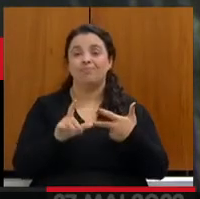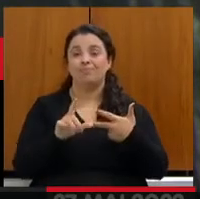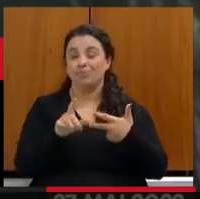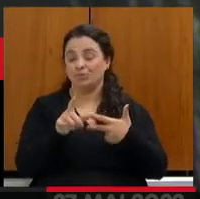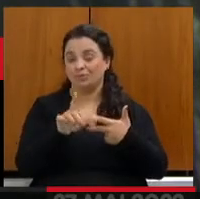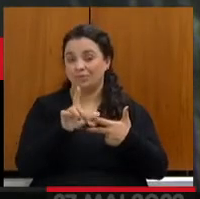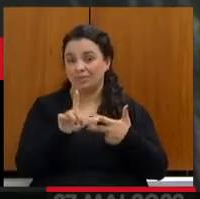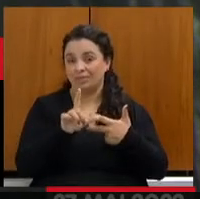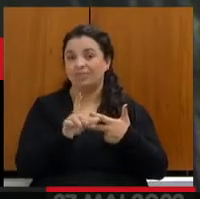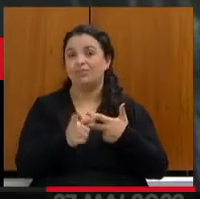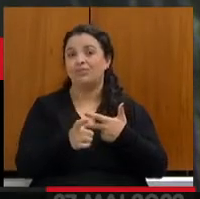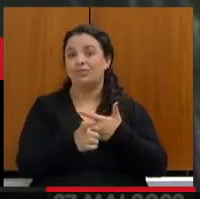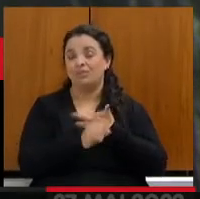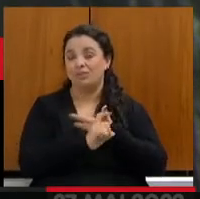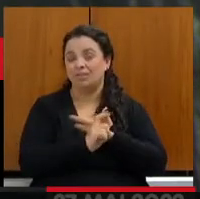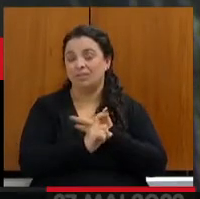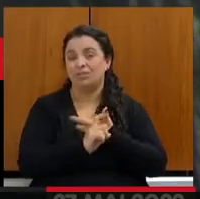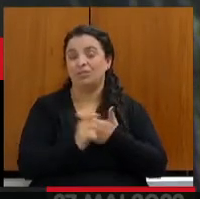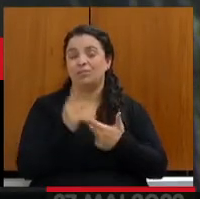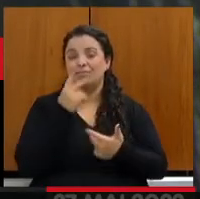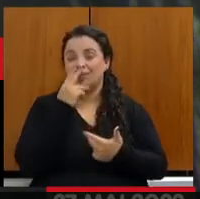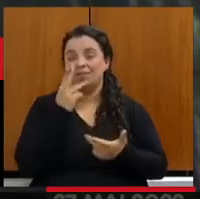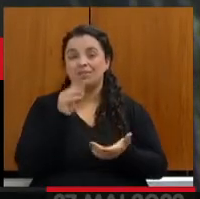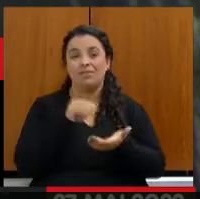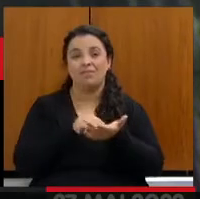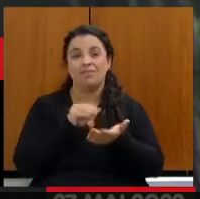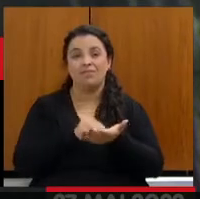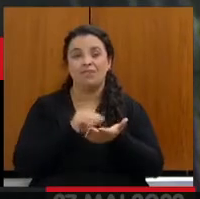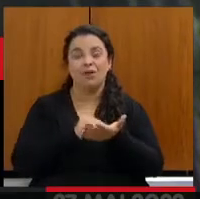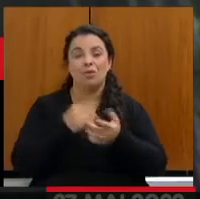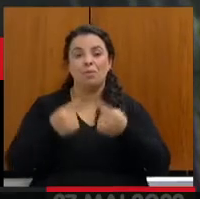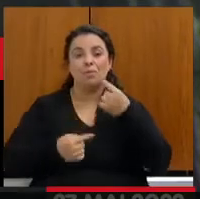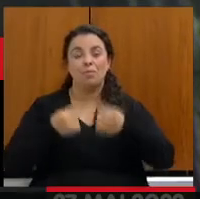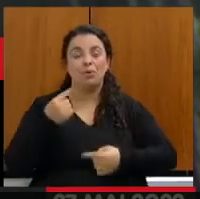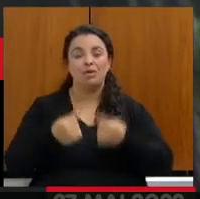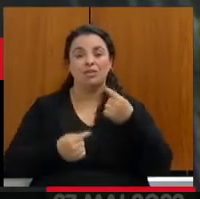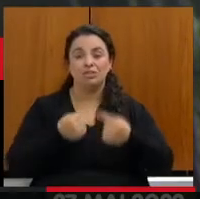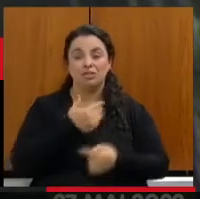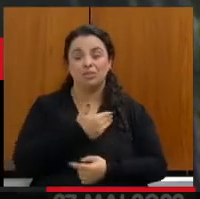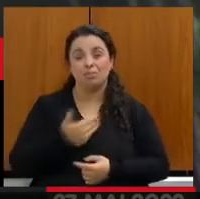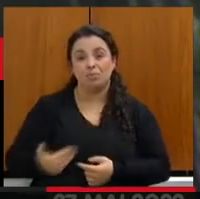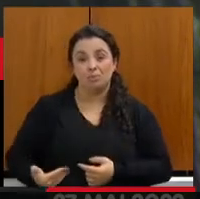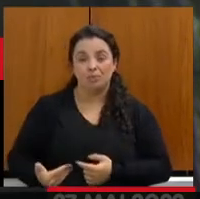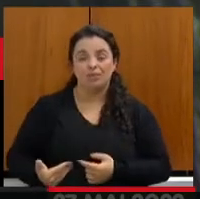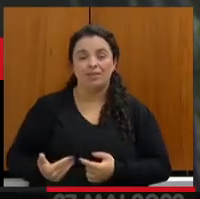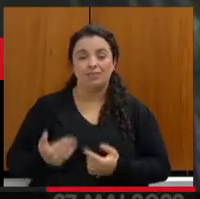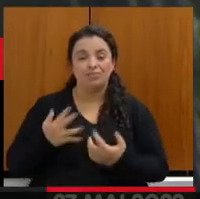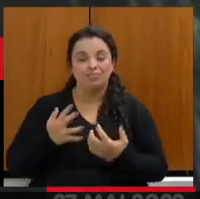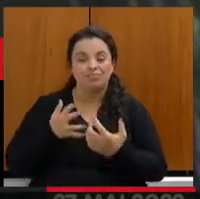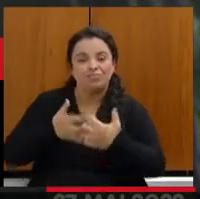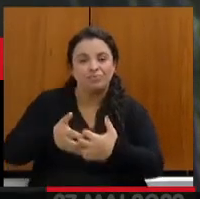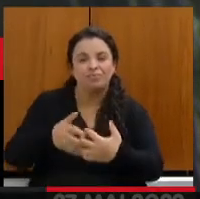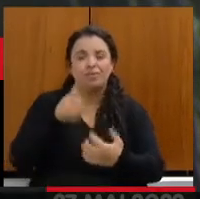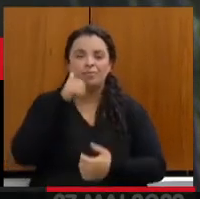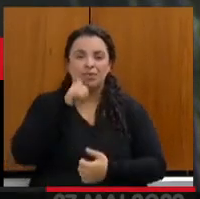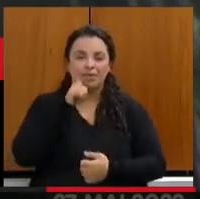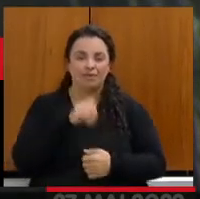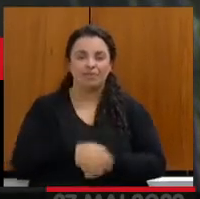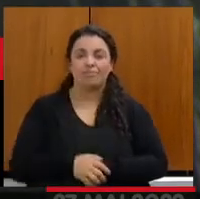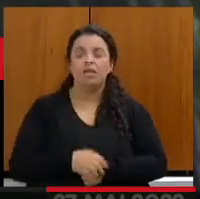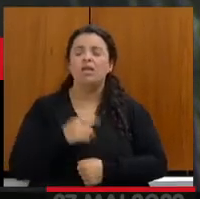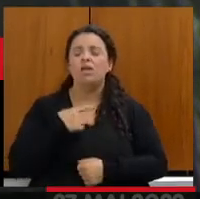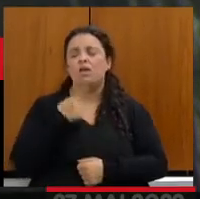traduzir na ausência de políticas públicas que nos atendam e aqui o fala especialmente sobre a Mulher